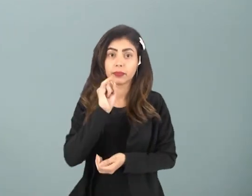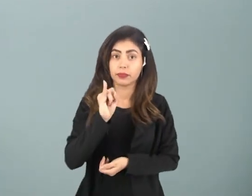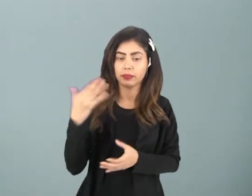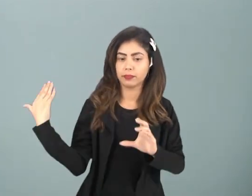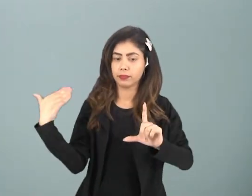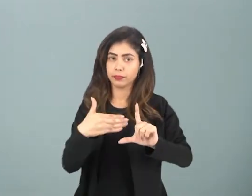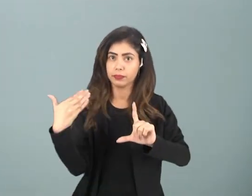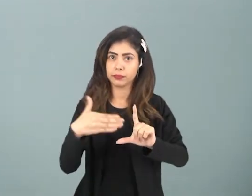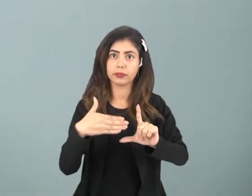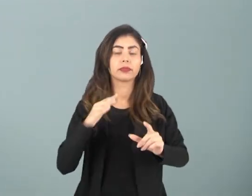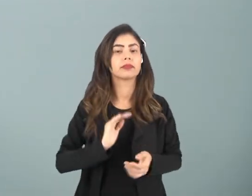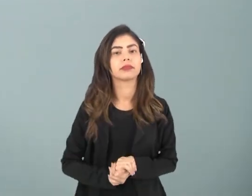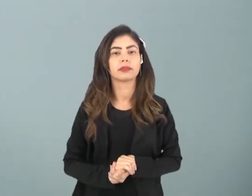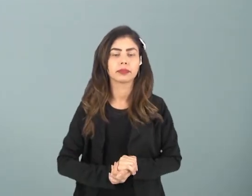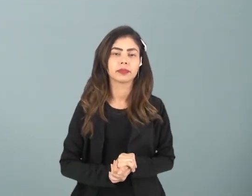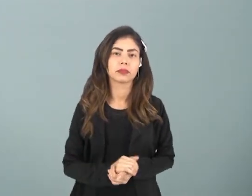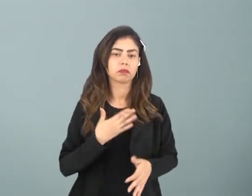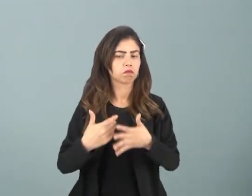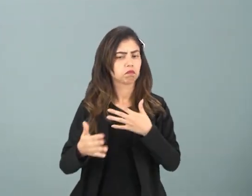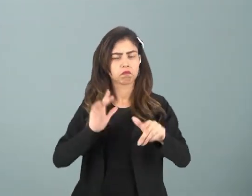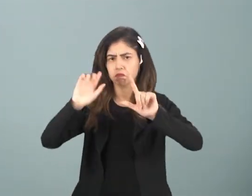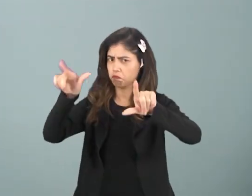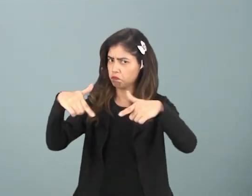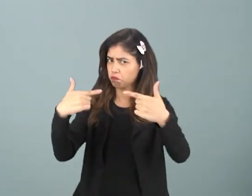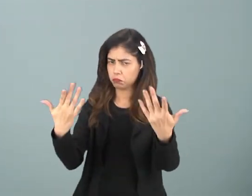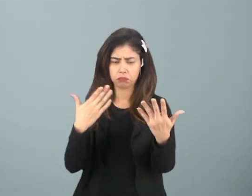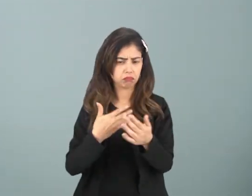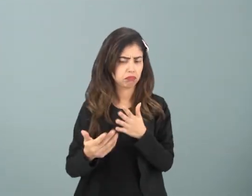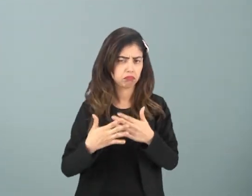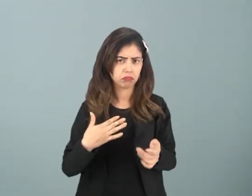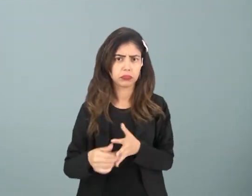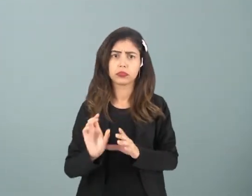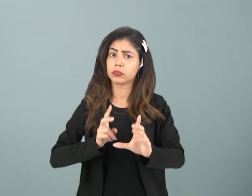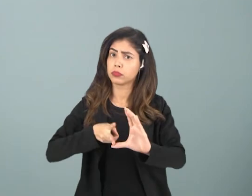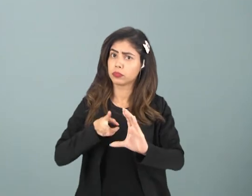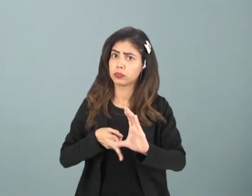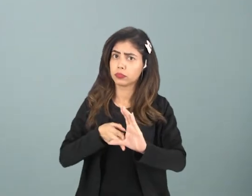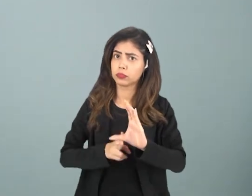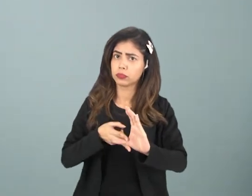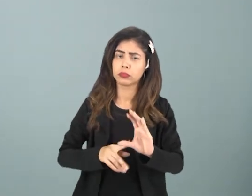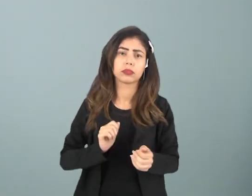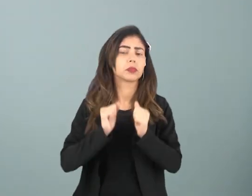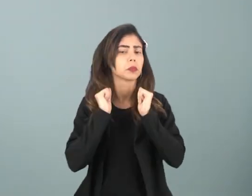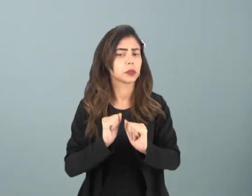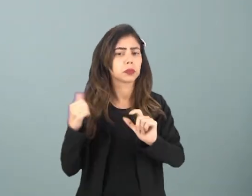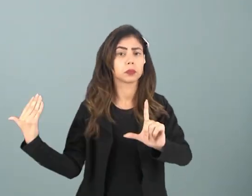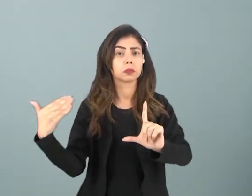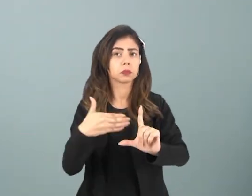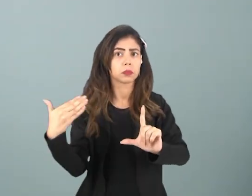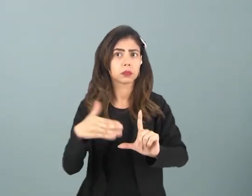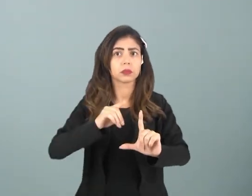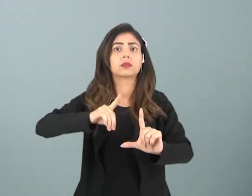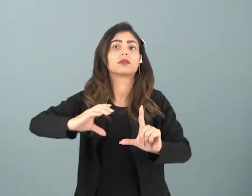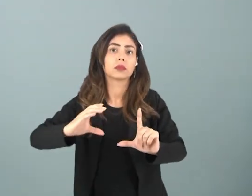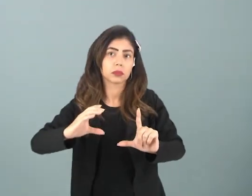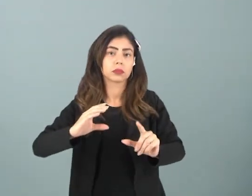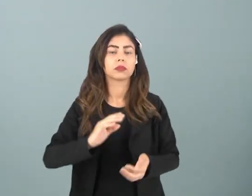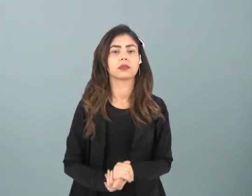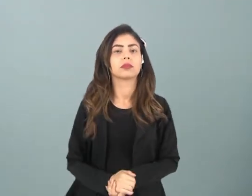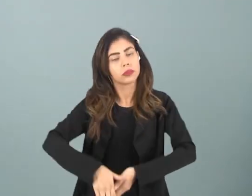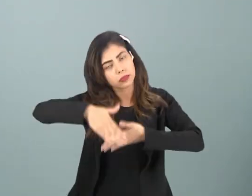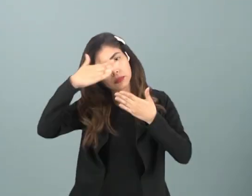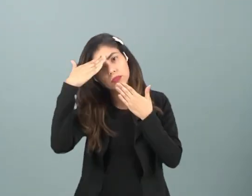quiser acessar ela e qualquer um outro componente curricular, basta acessar a plataforma do Eduque. Então